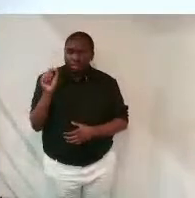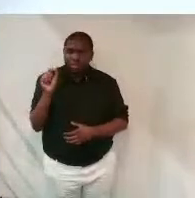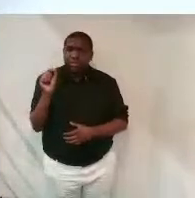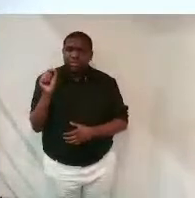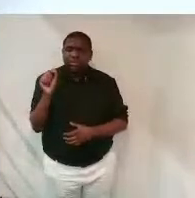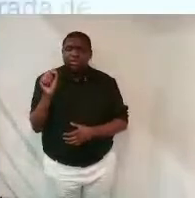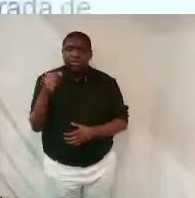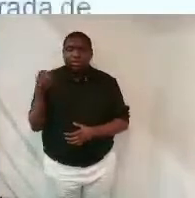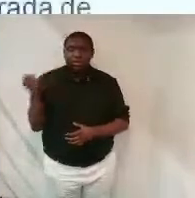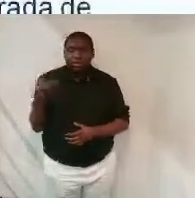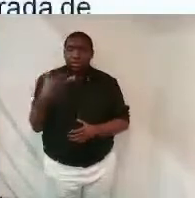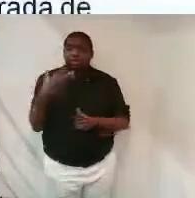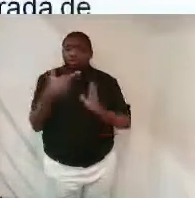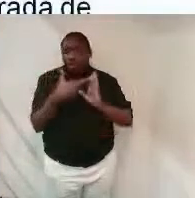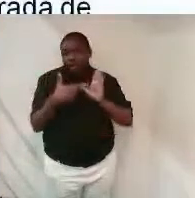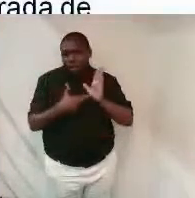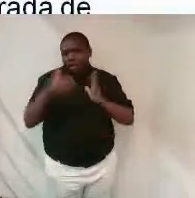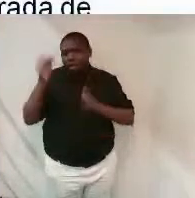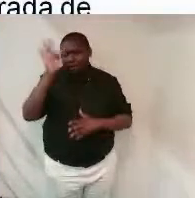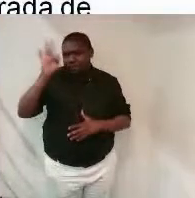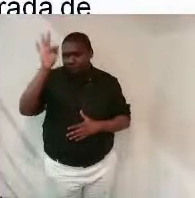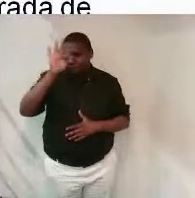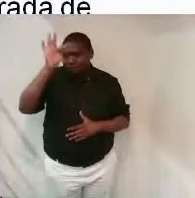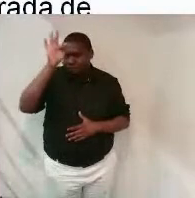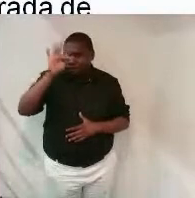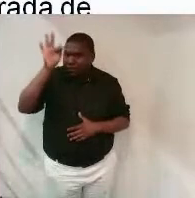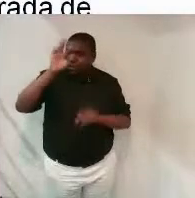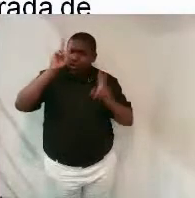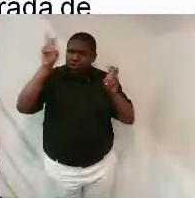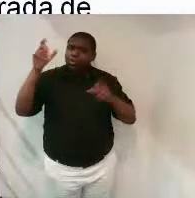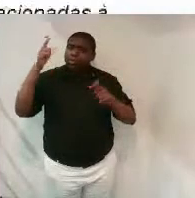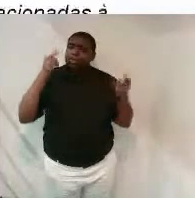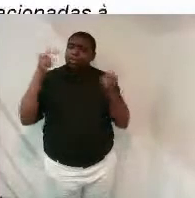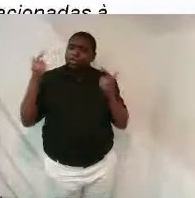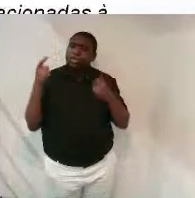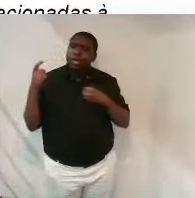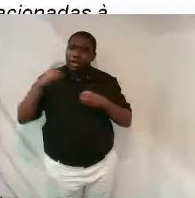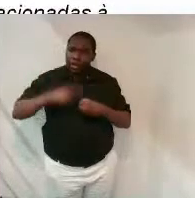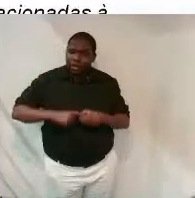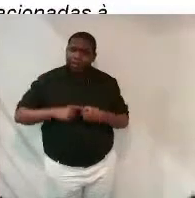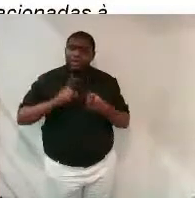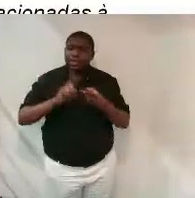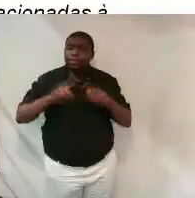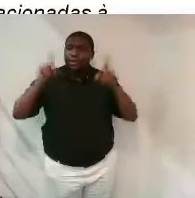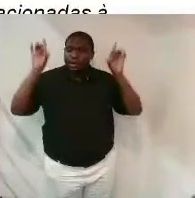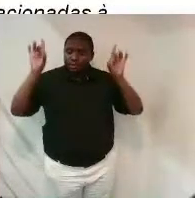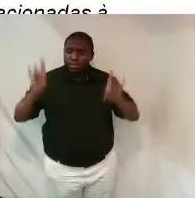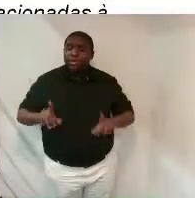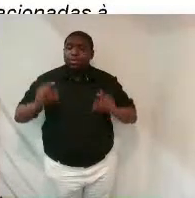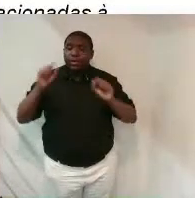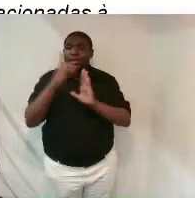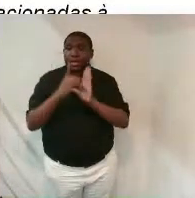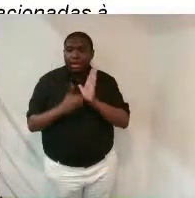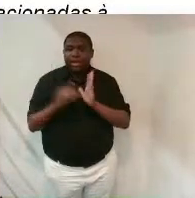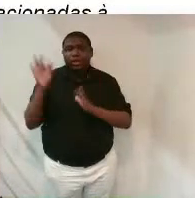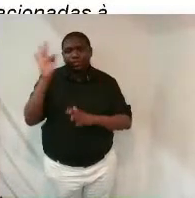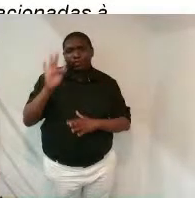nas novas normativas federais sobre logística reversa, em especial sobre o Decreto Federal